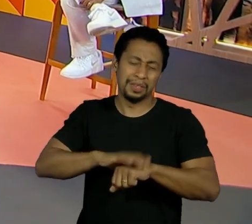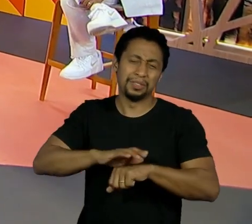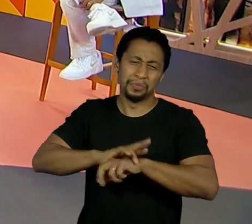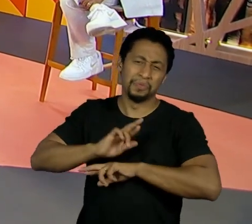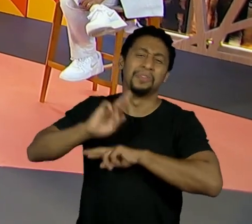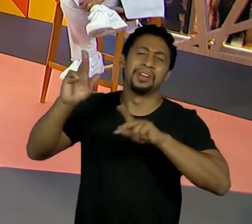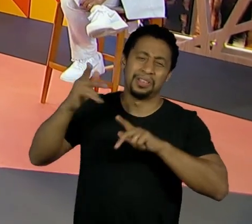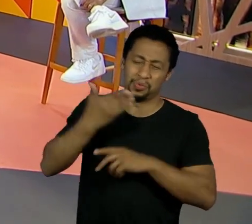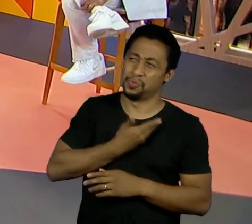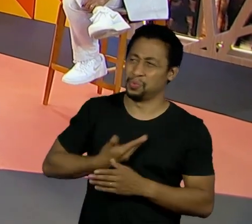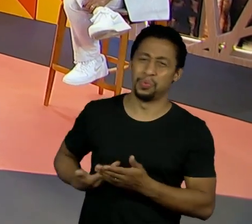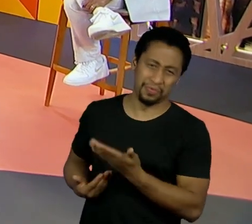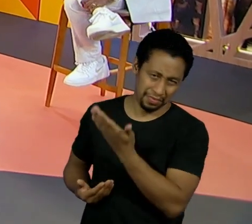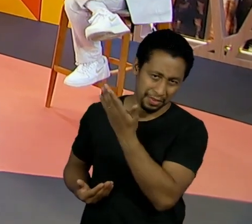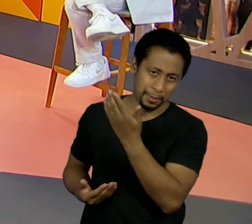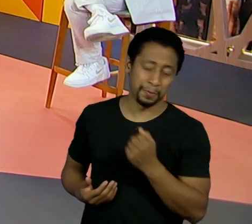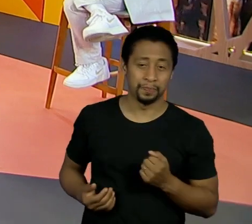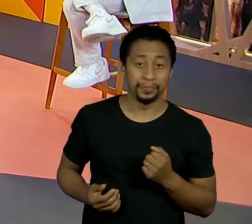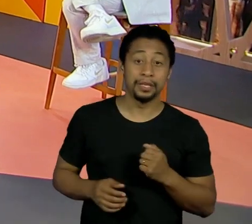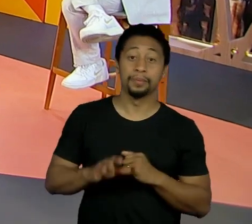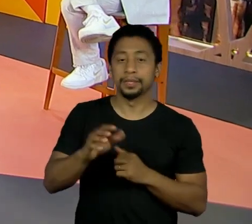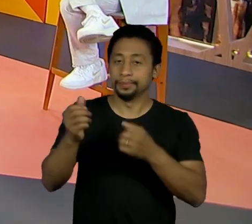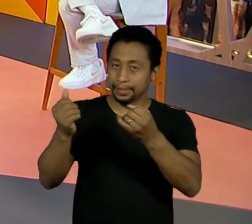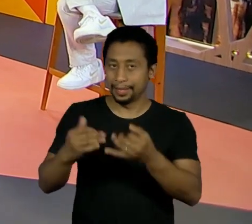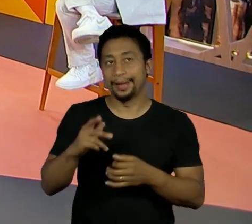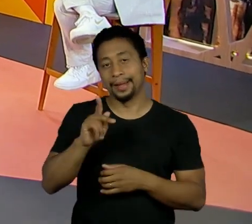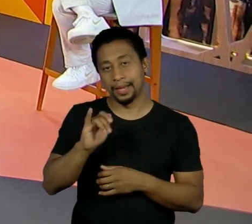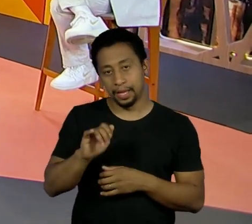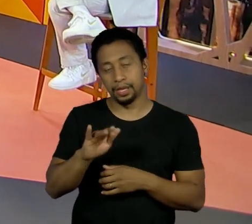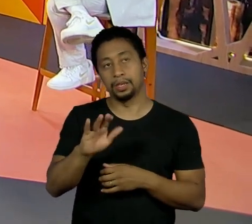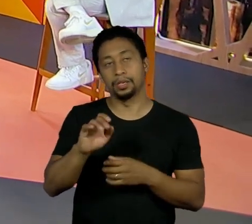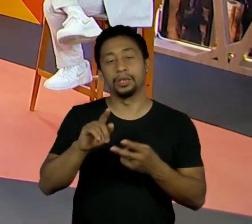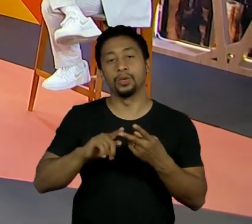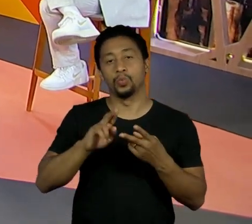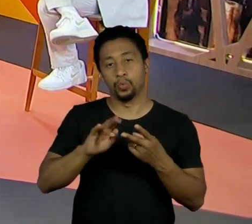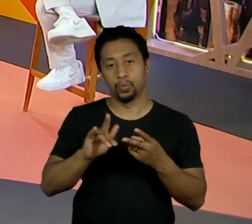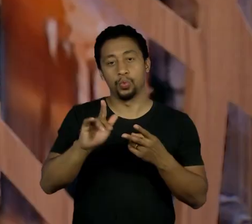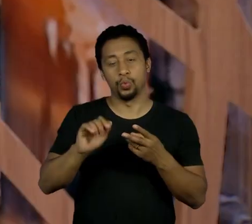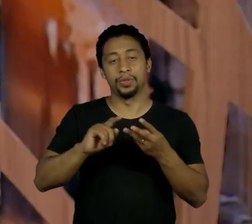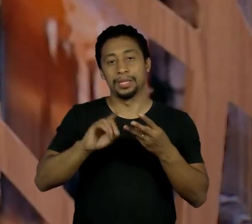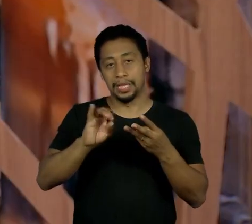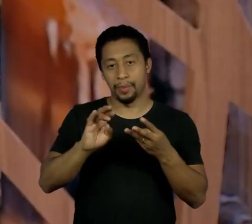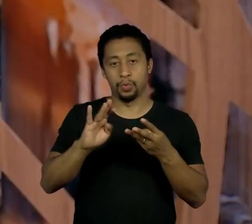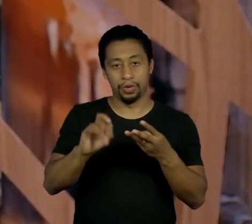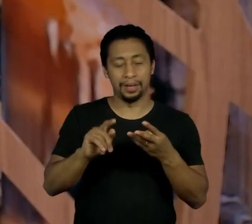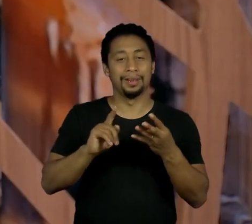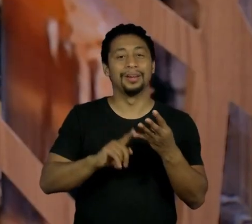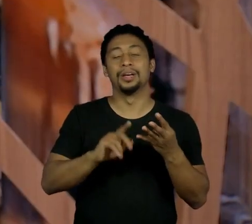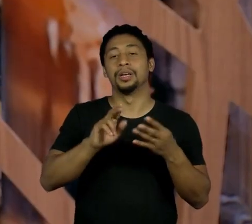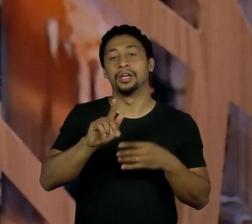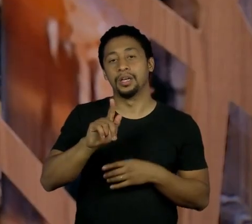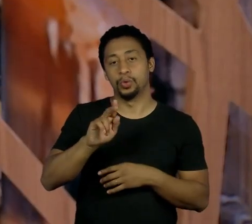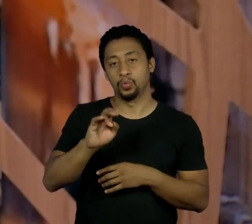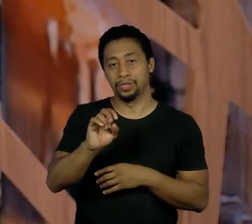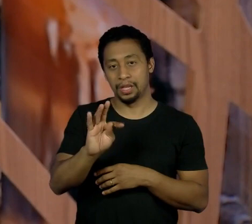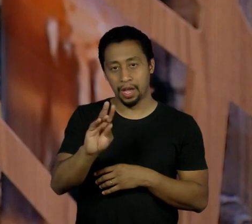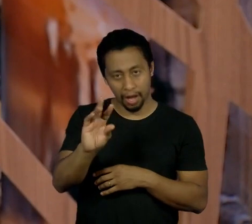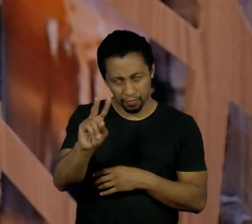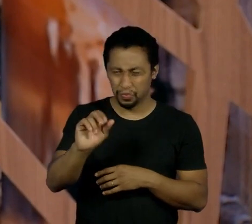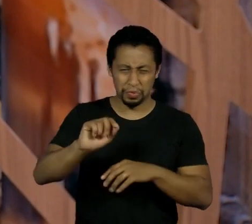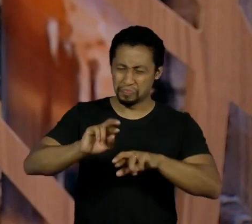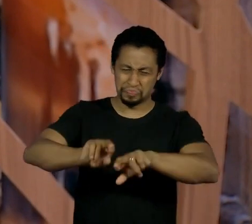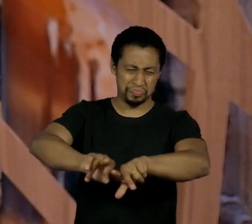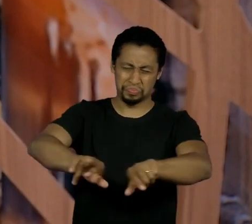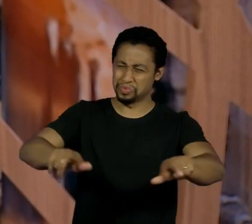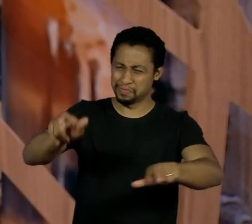seguinte... o Kaique, Hugo, Débora, Luiz, Gustavo e tantos outros jovens que o meu projeto já ajudou a salvar a